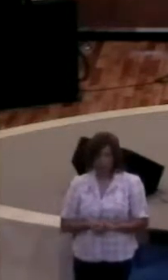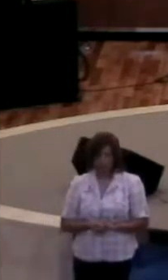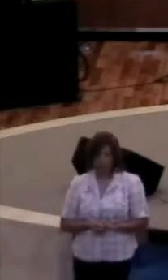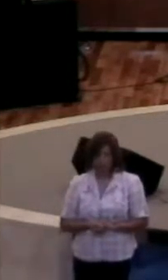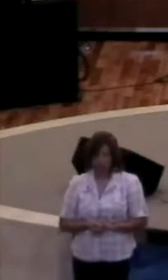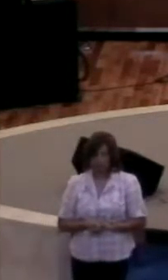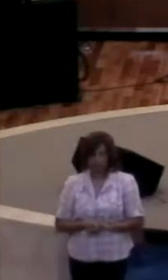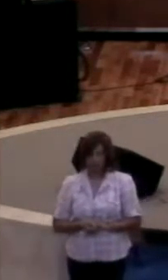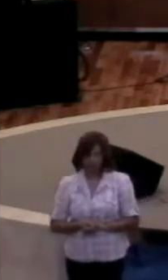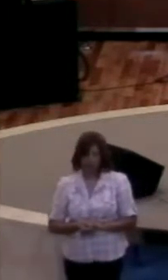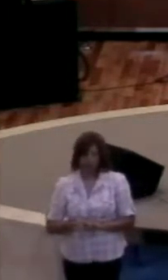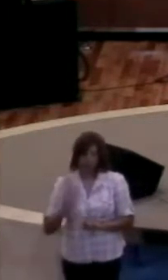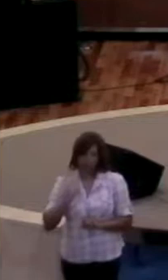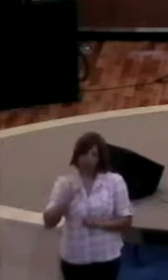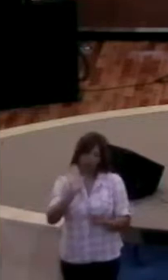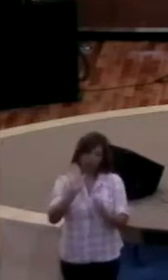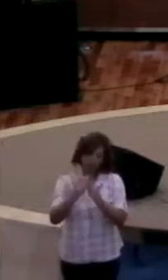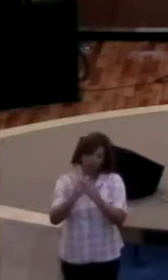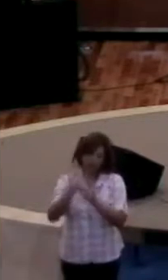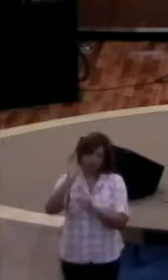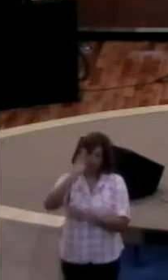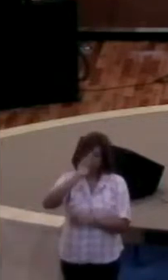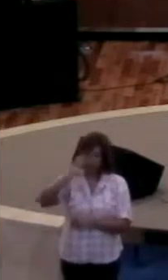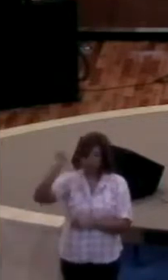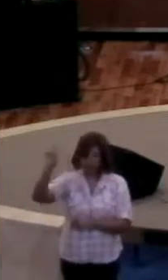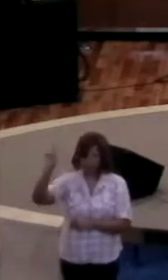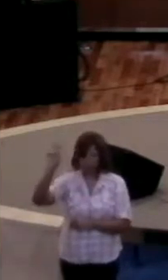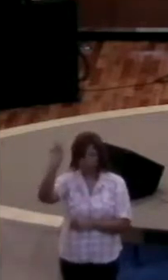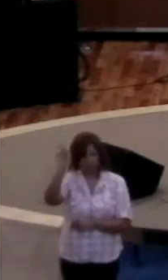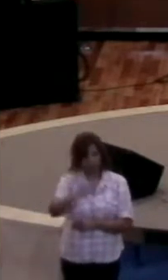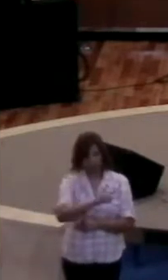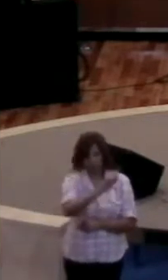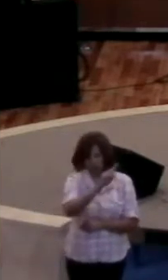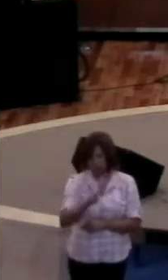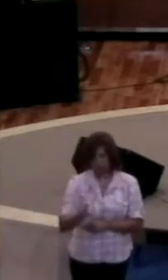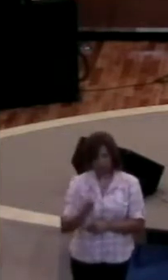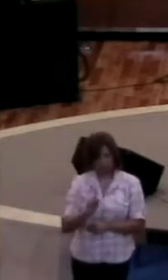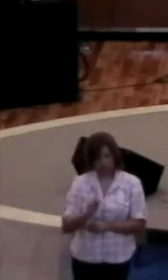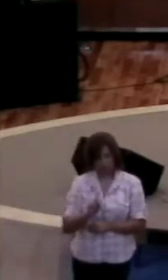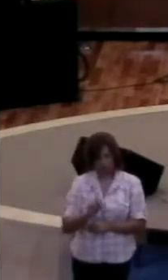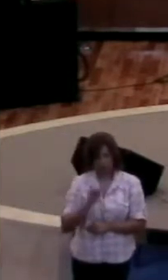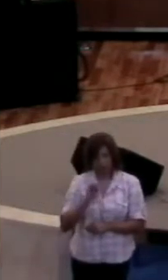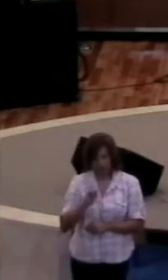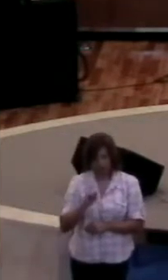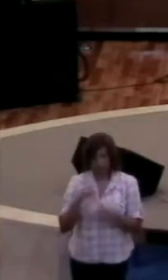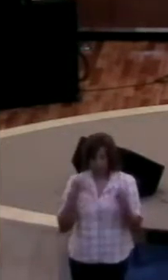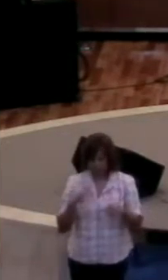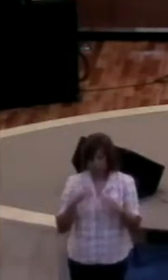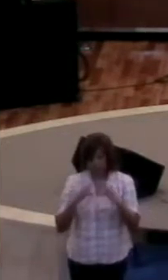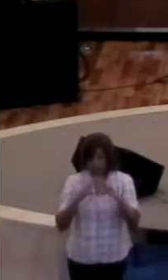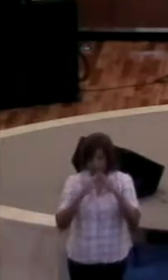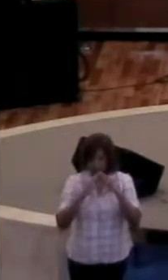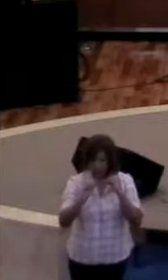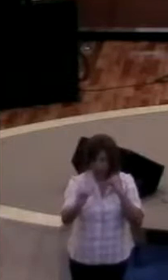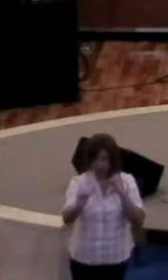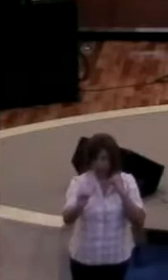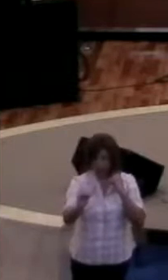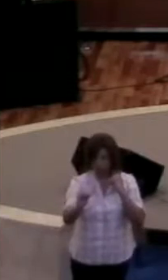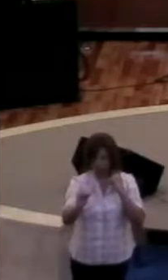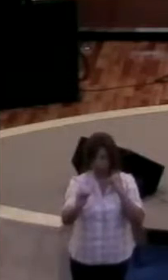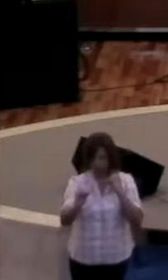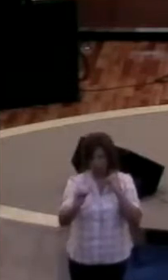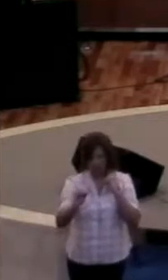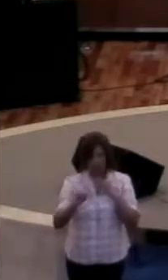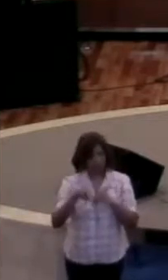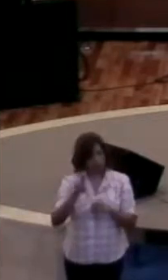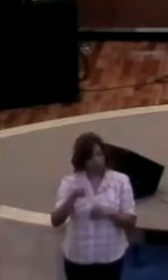As promessas de Deus na sua vida não serão anuladas se um dia você tiver que fugir, ou se um dia você perder,